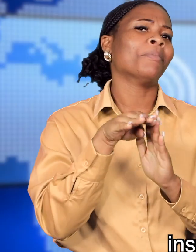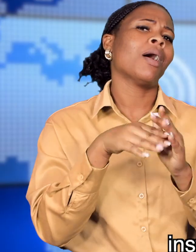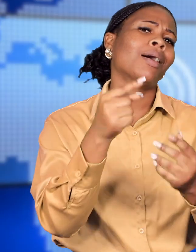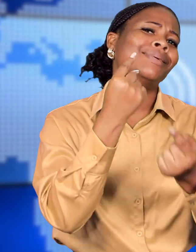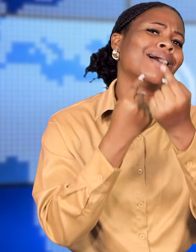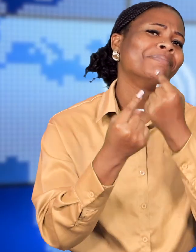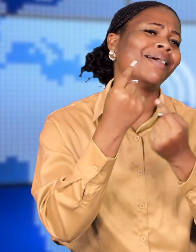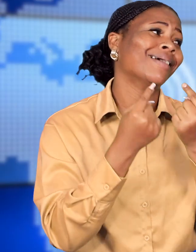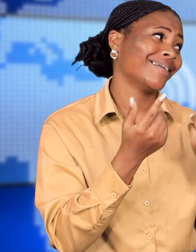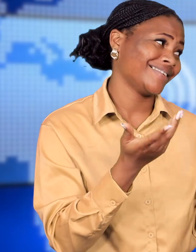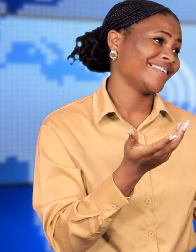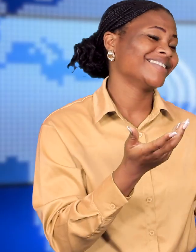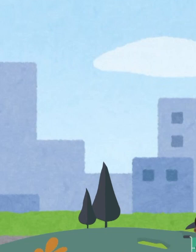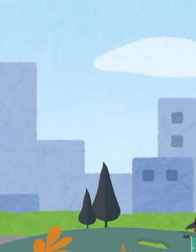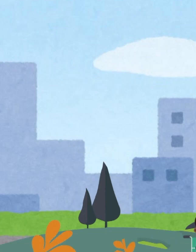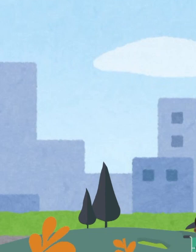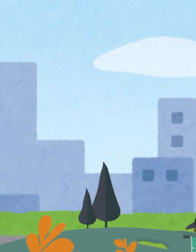debate. Até já!